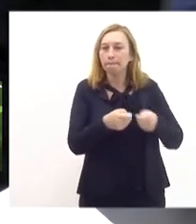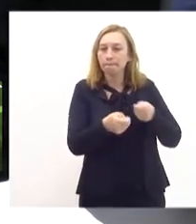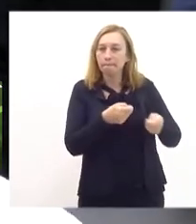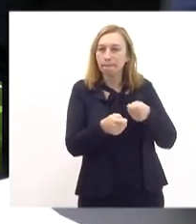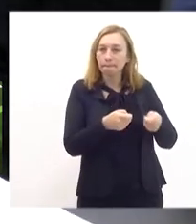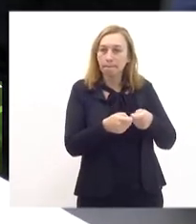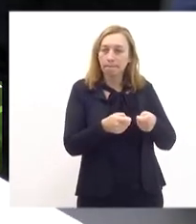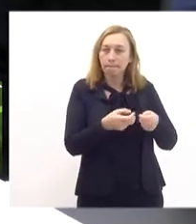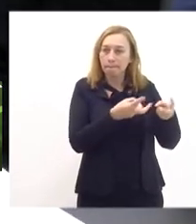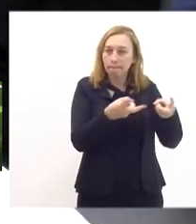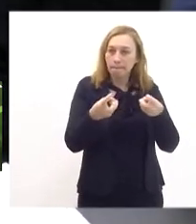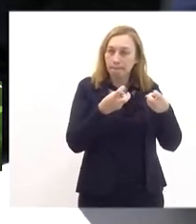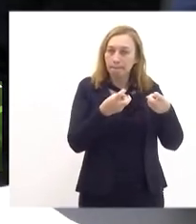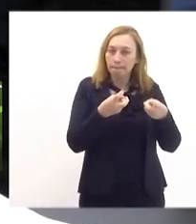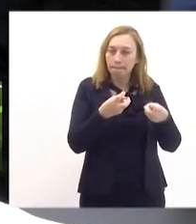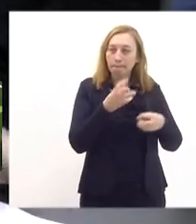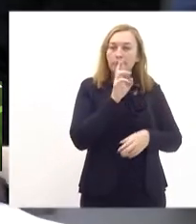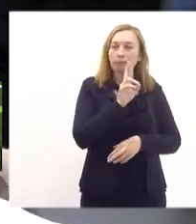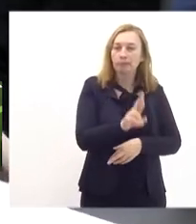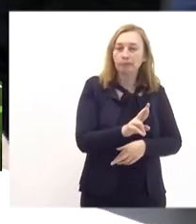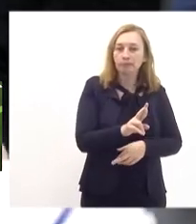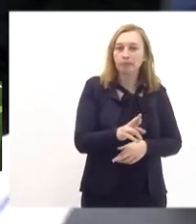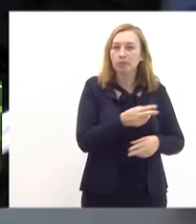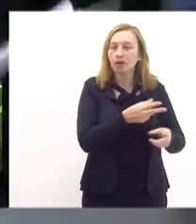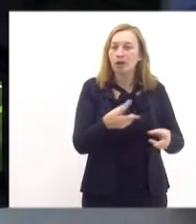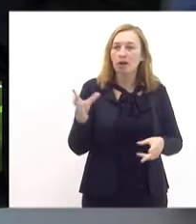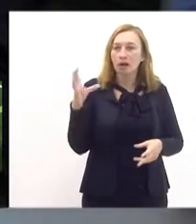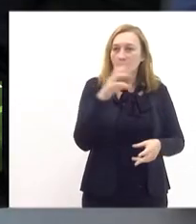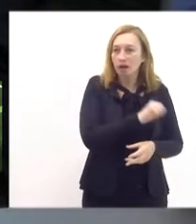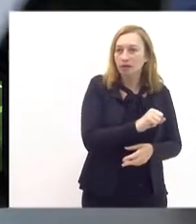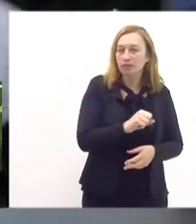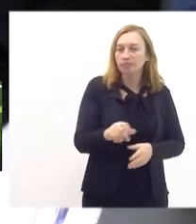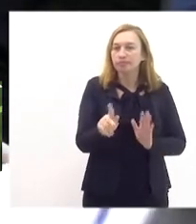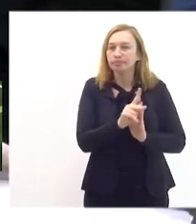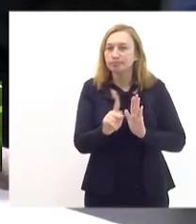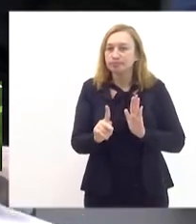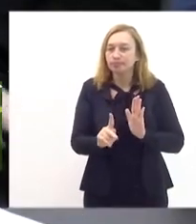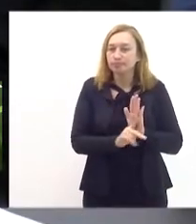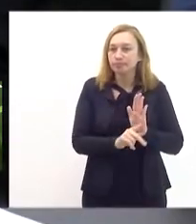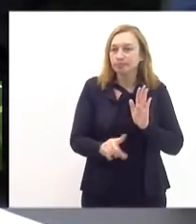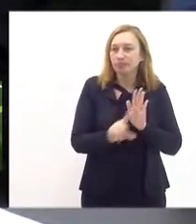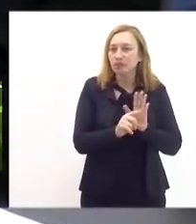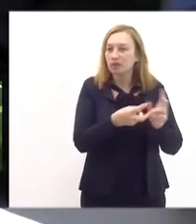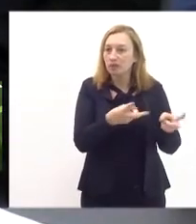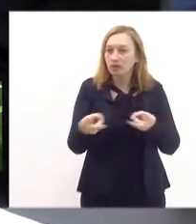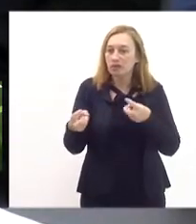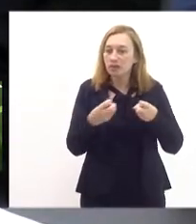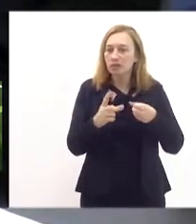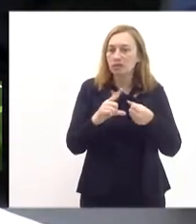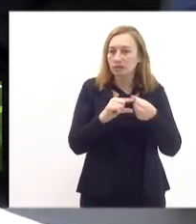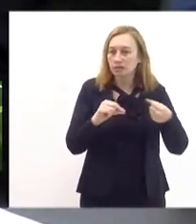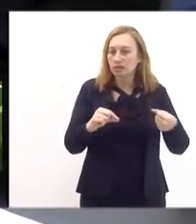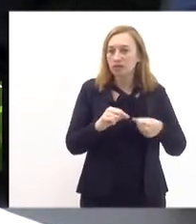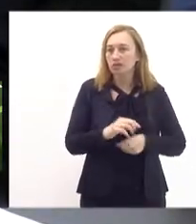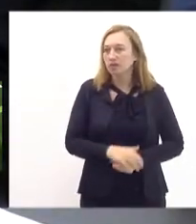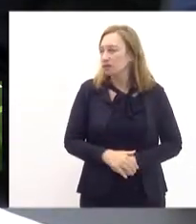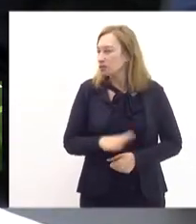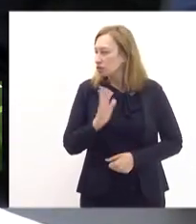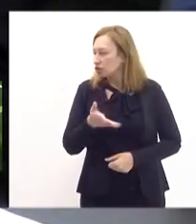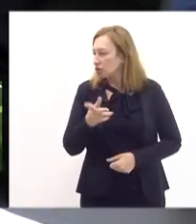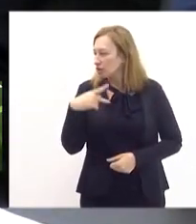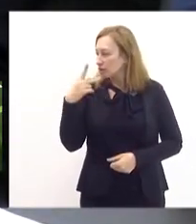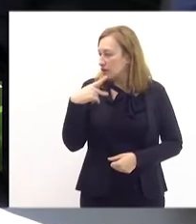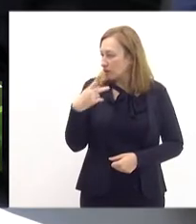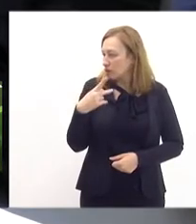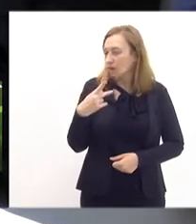resultados. Olhando agora rapidamente o projeto de lei, a gente vai observar que nos seus artigos, a gente já falou aqui